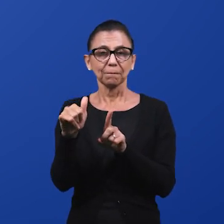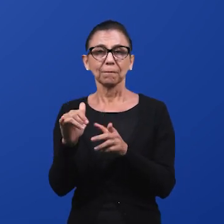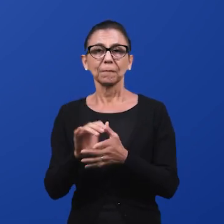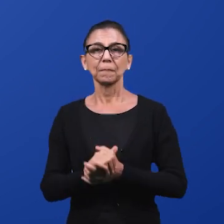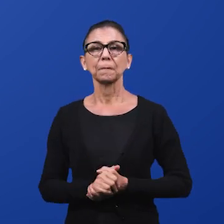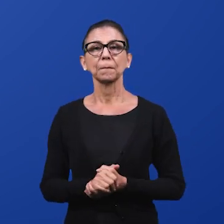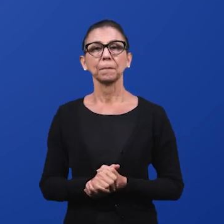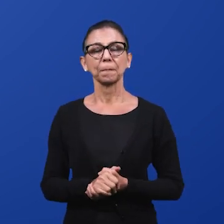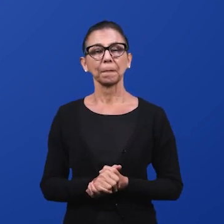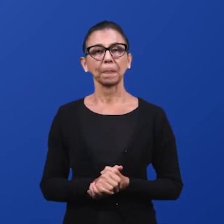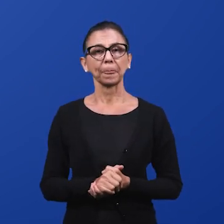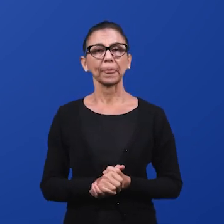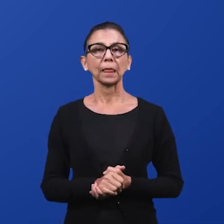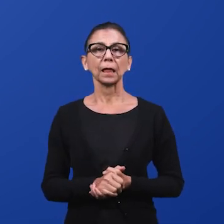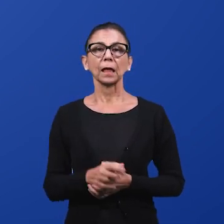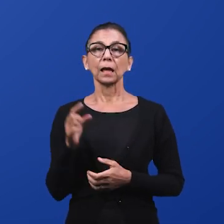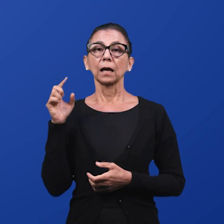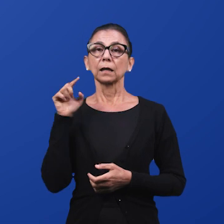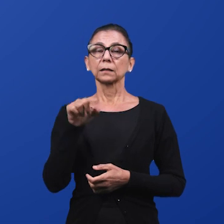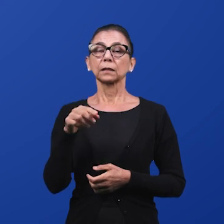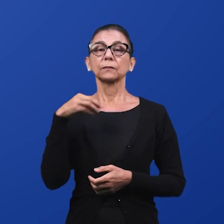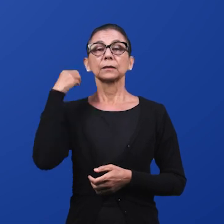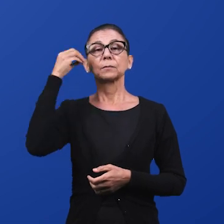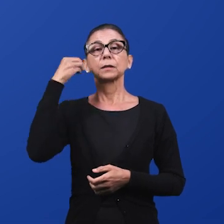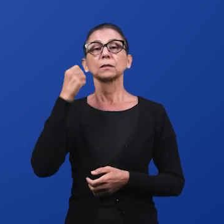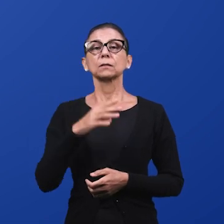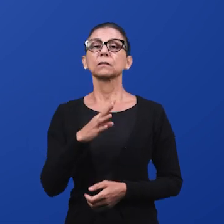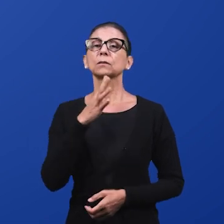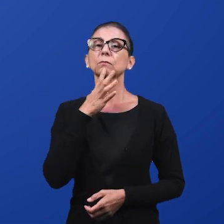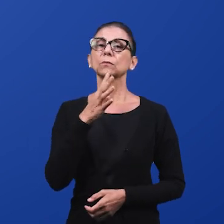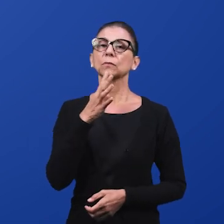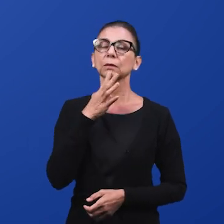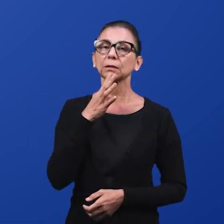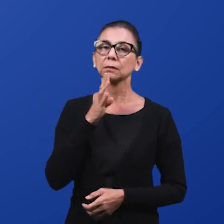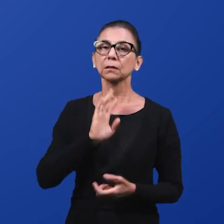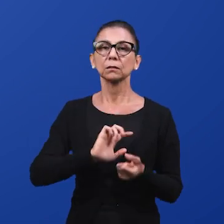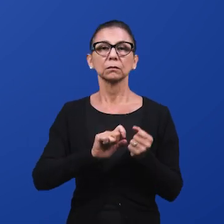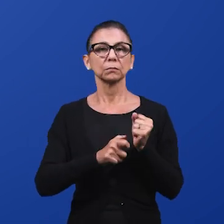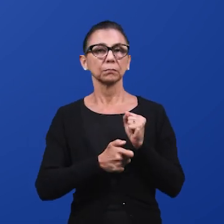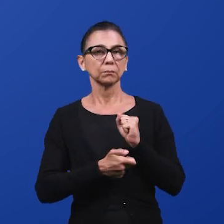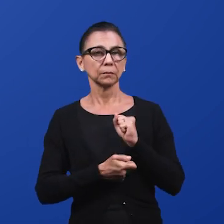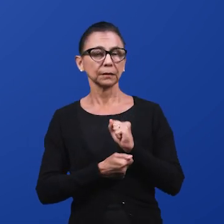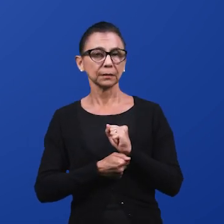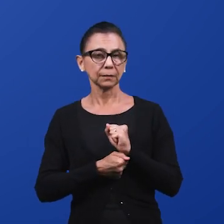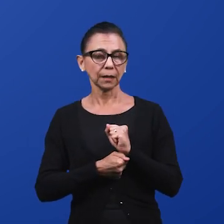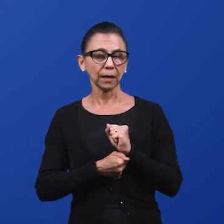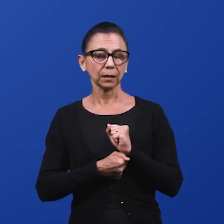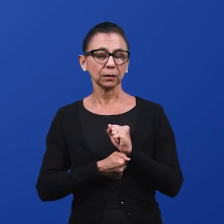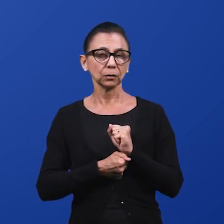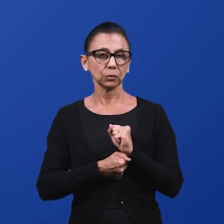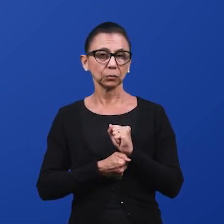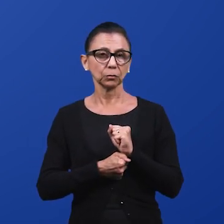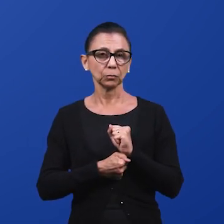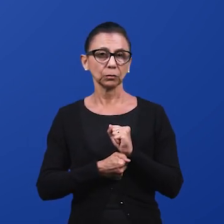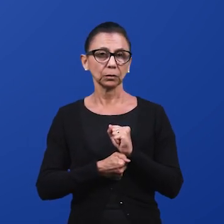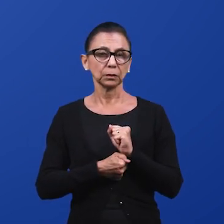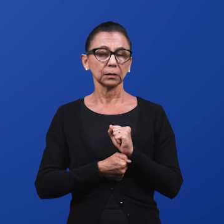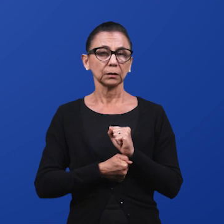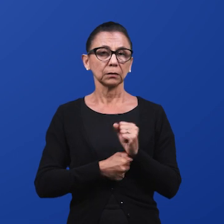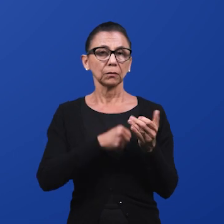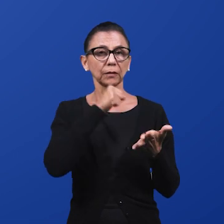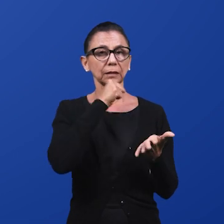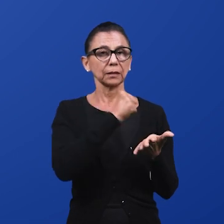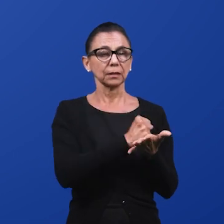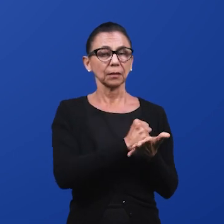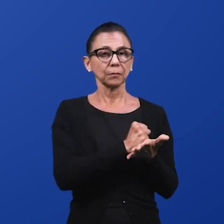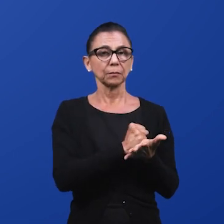porque João ali, ele teve a experiência de conhecer o mistério que estava oculto no Velho Testamento,